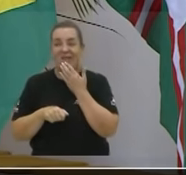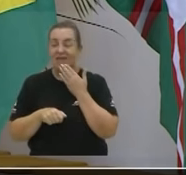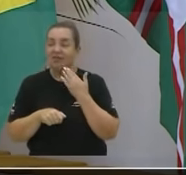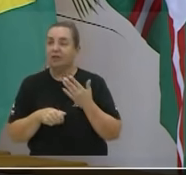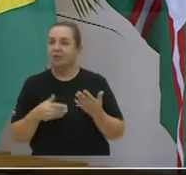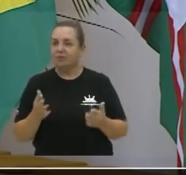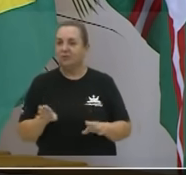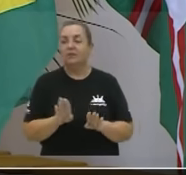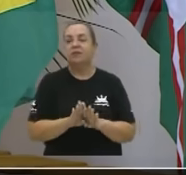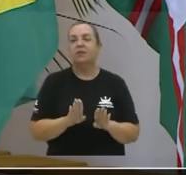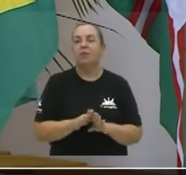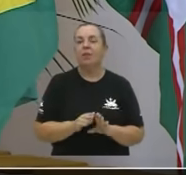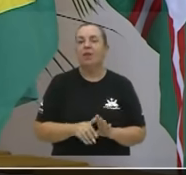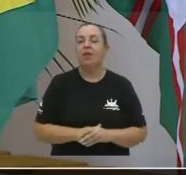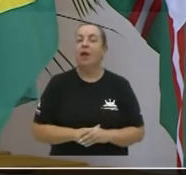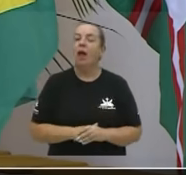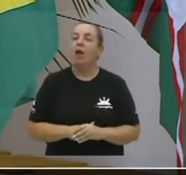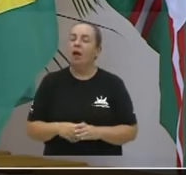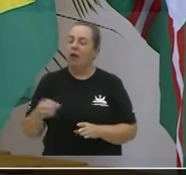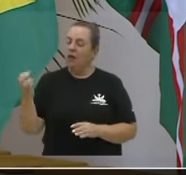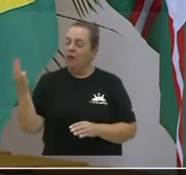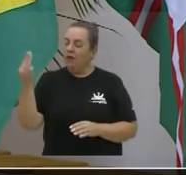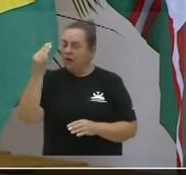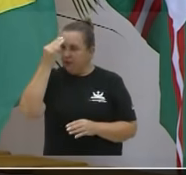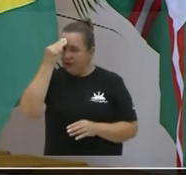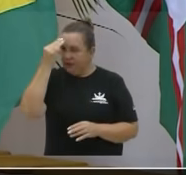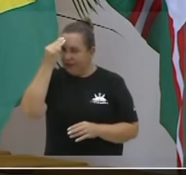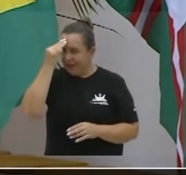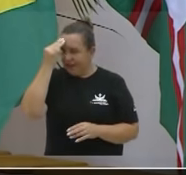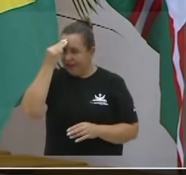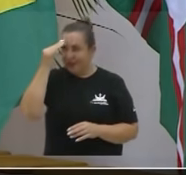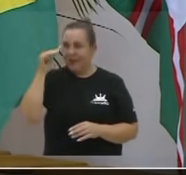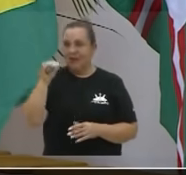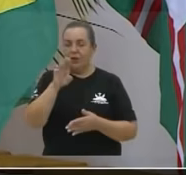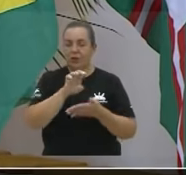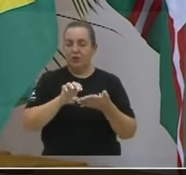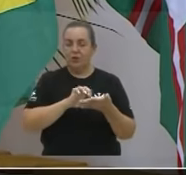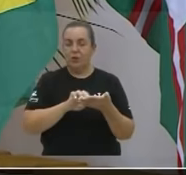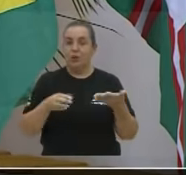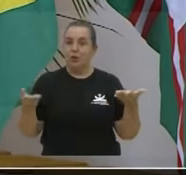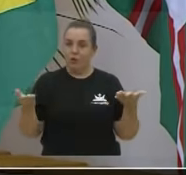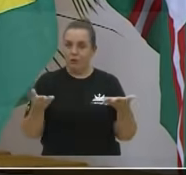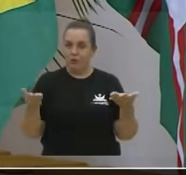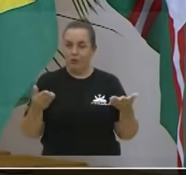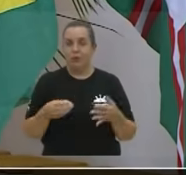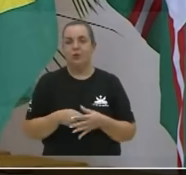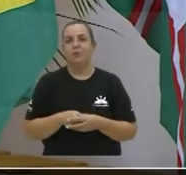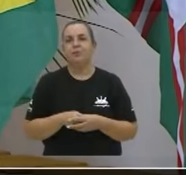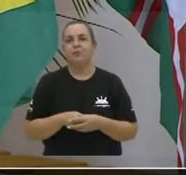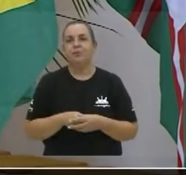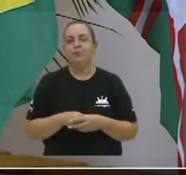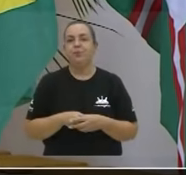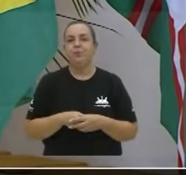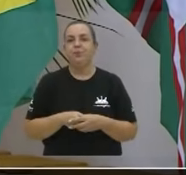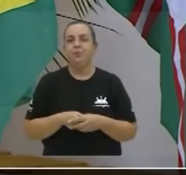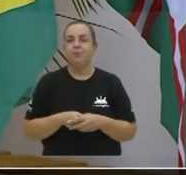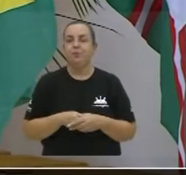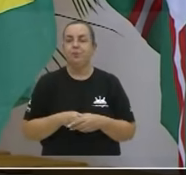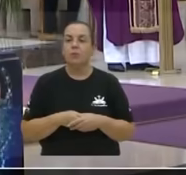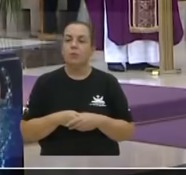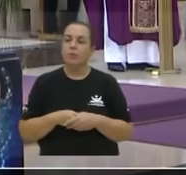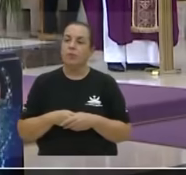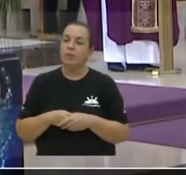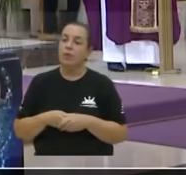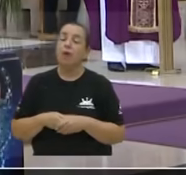Uma outra irmã, Maria, que o Evangelho vai falar, e falo daqui a pouco.